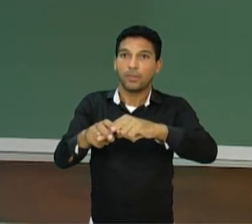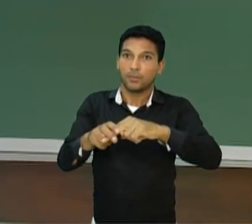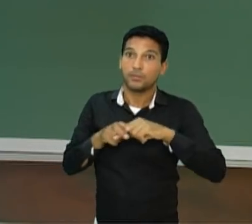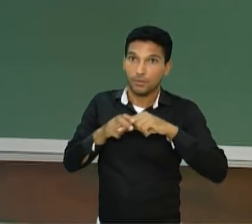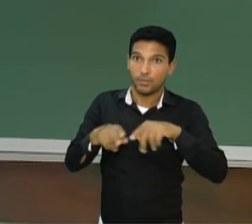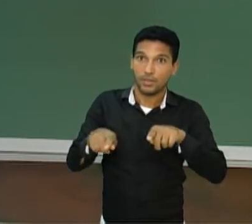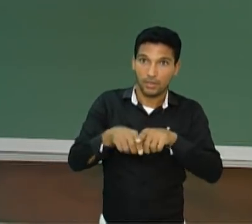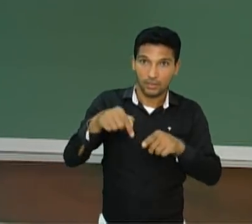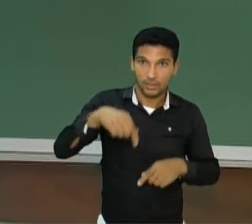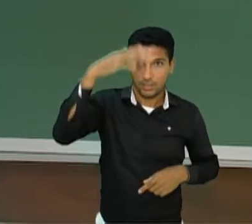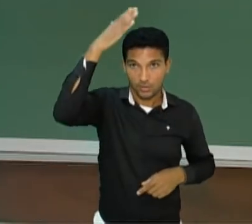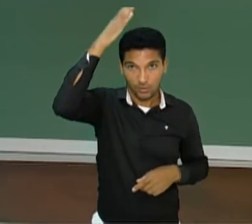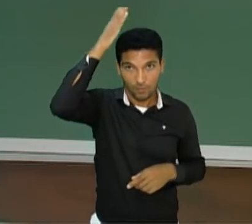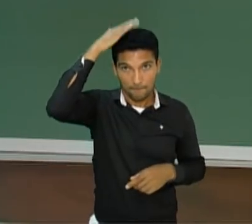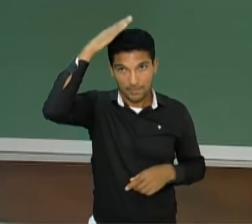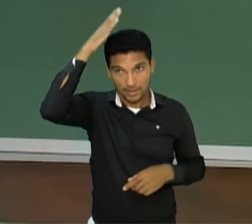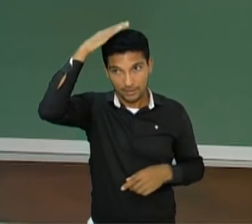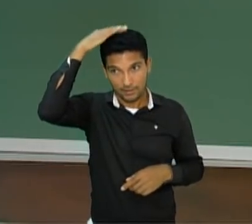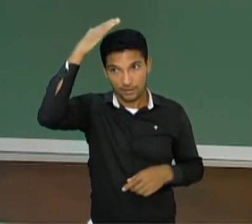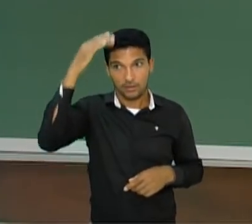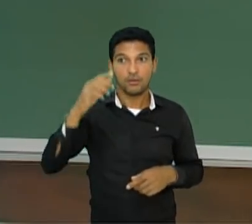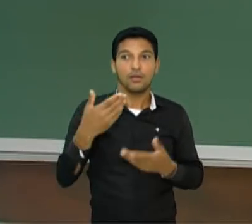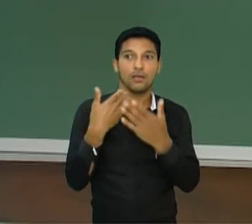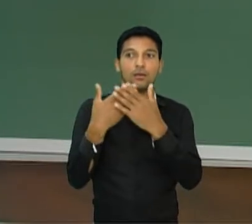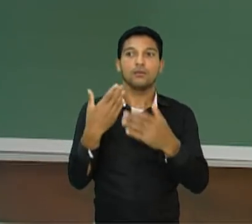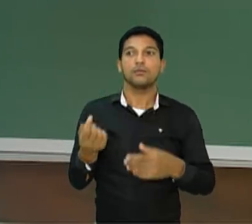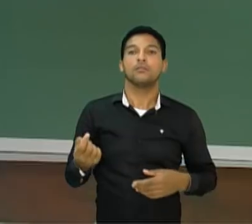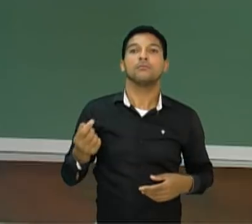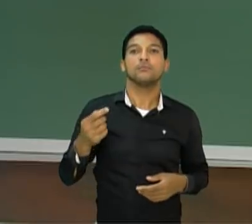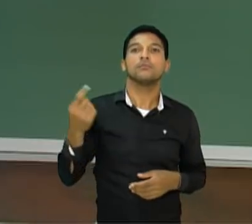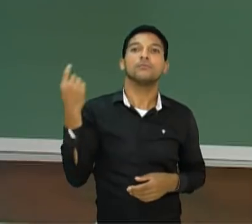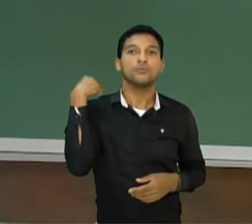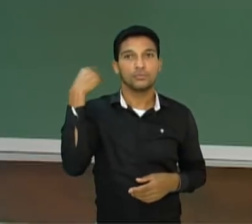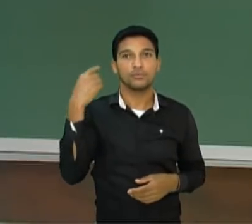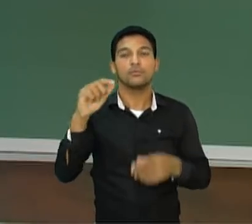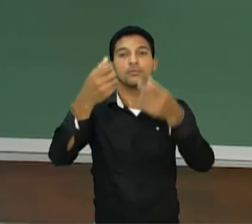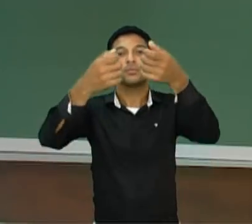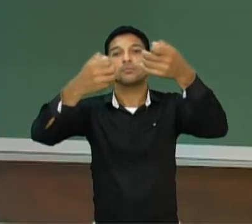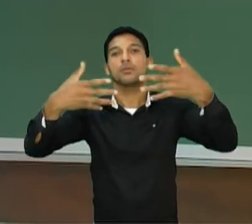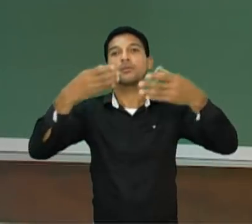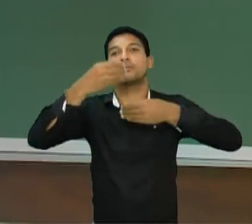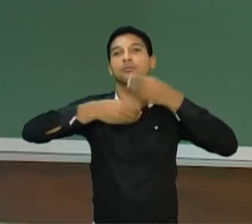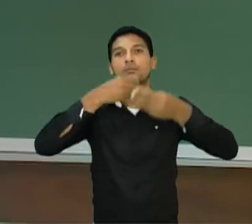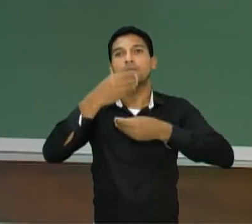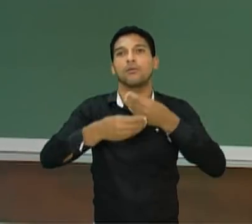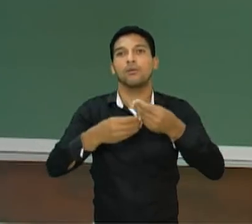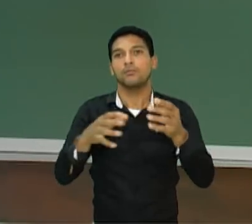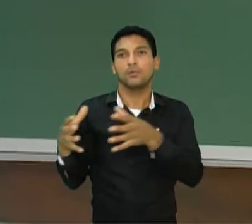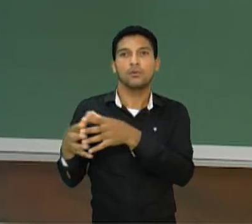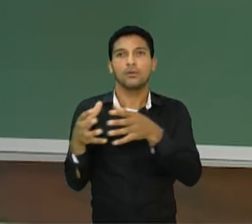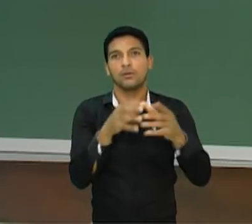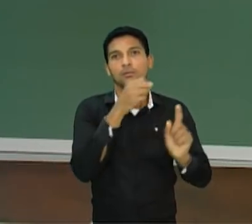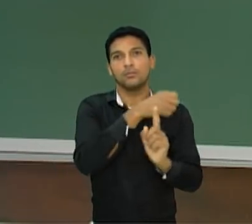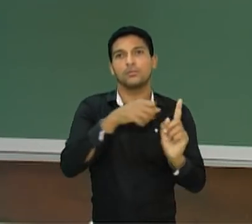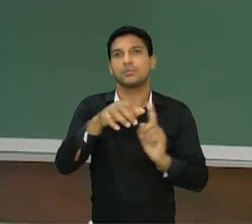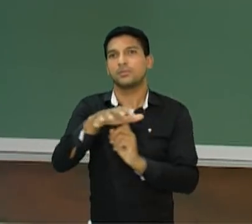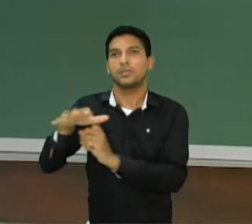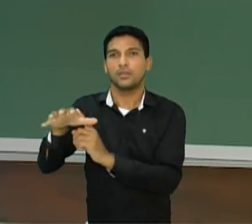dizendo. E eles atuavam, os abolicionistas, principalmente defendendo os escravizados